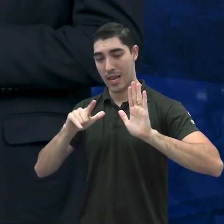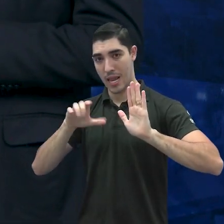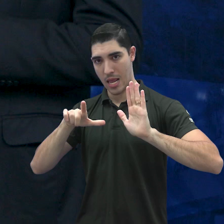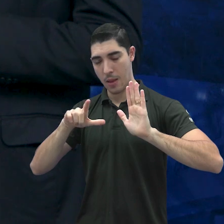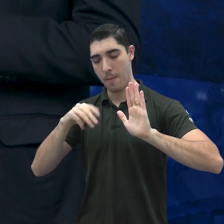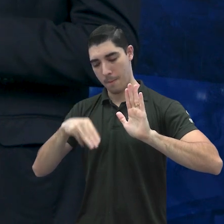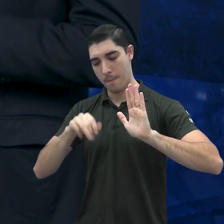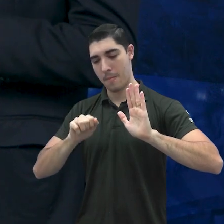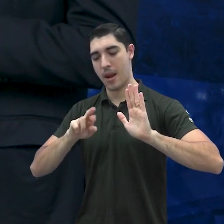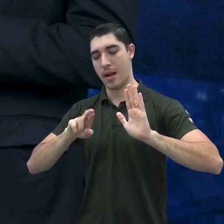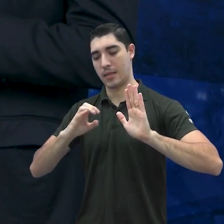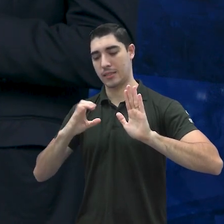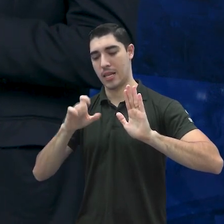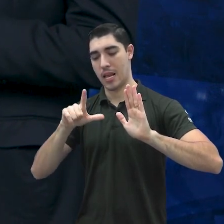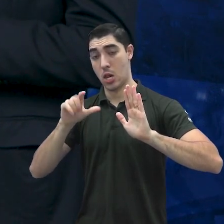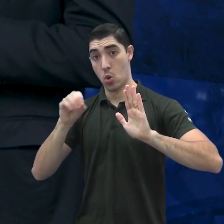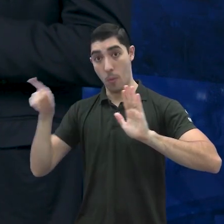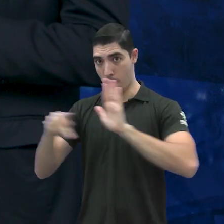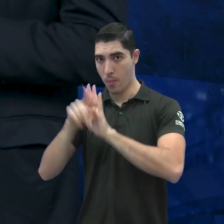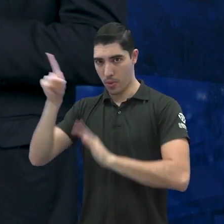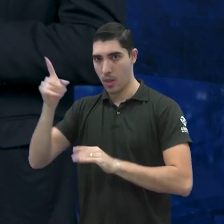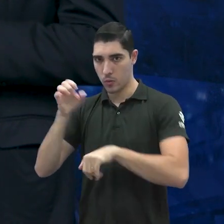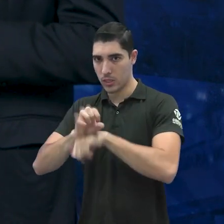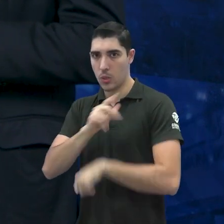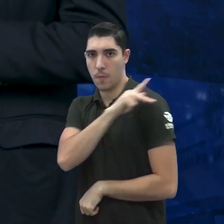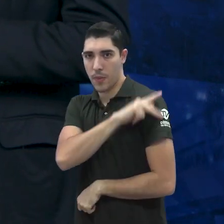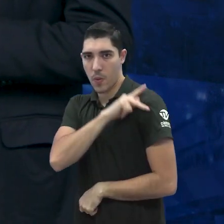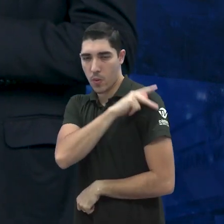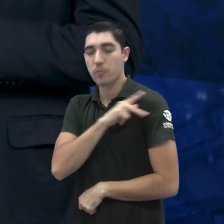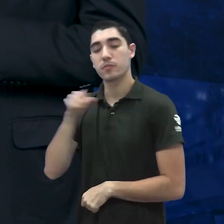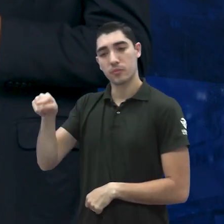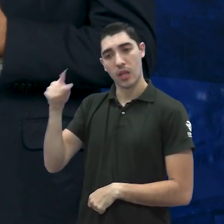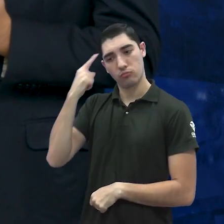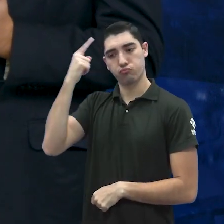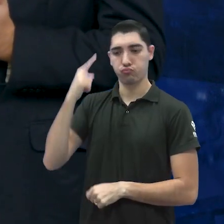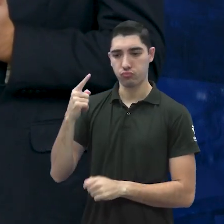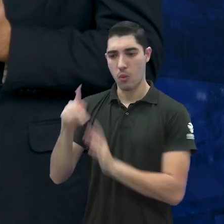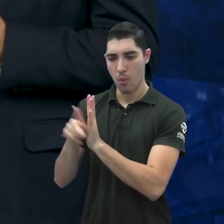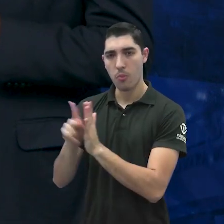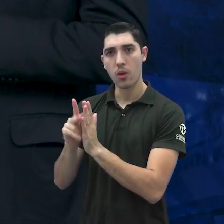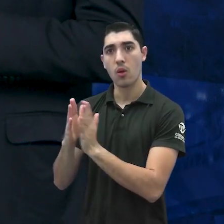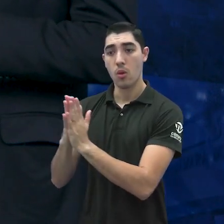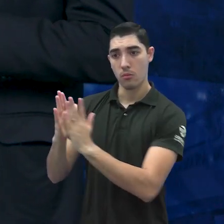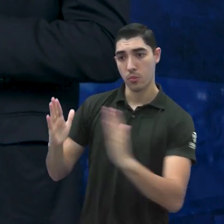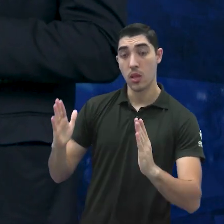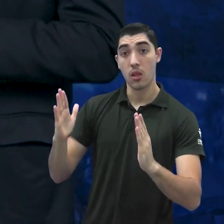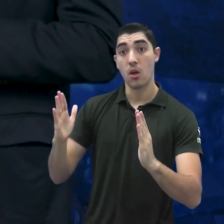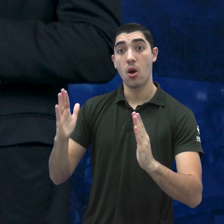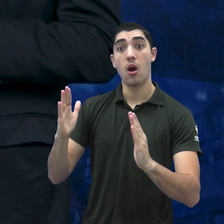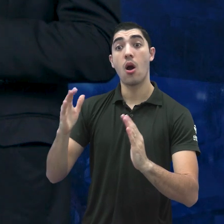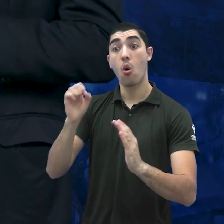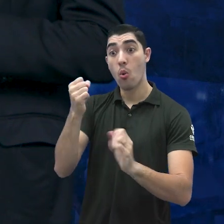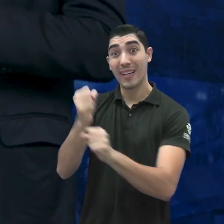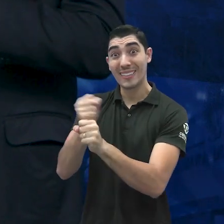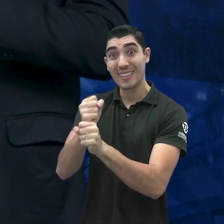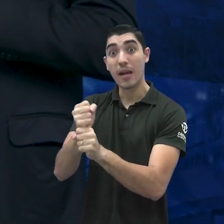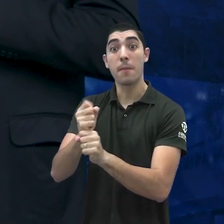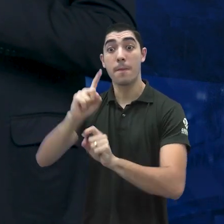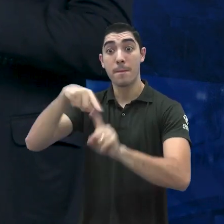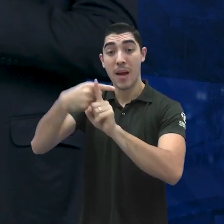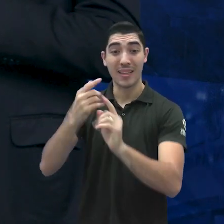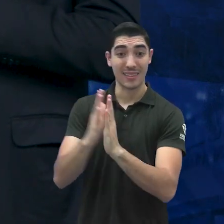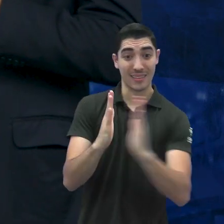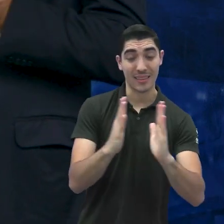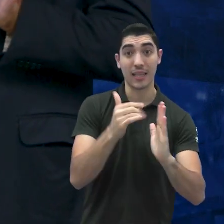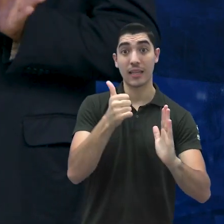Piauí, ele apresentava um mandato do Senado diferente dos outros. Já o mandato do senador de 8 anos. Ele aumentava para 10 anos, porque daí seriam